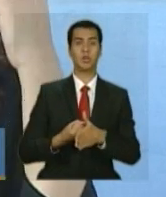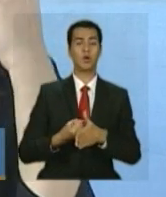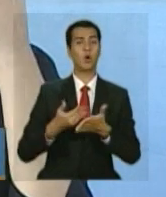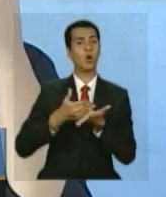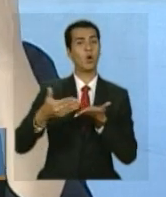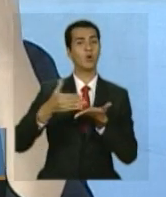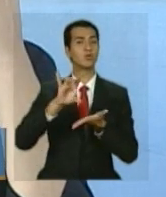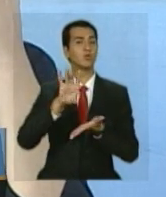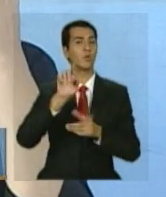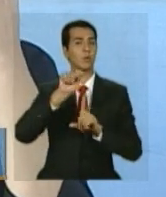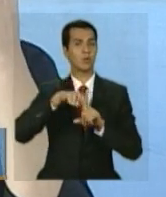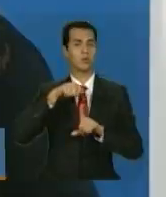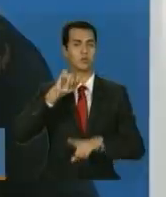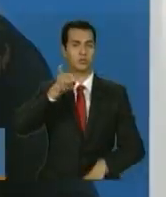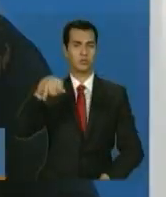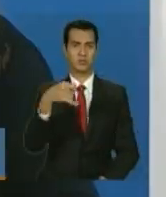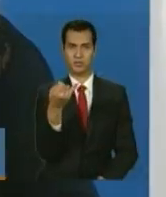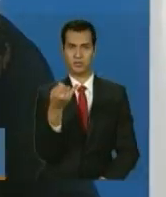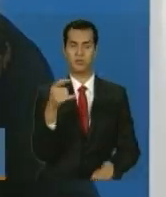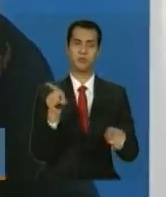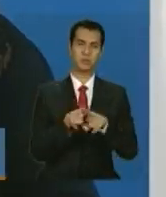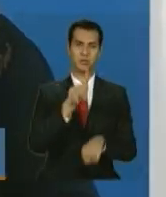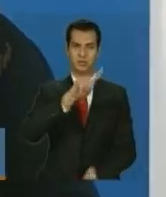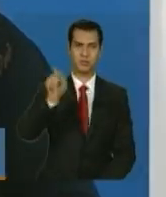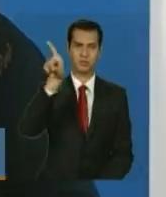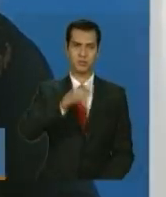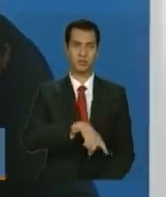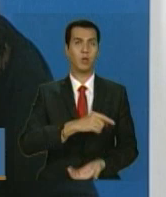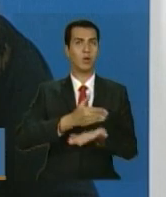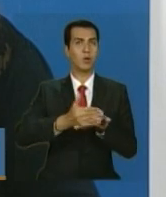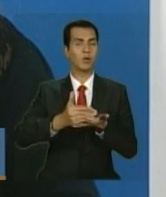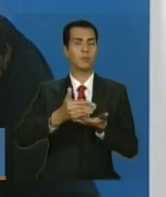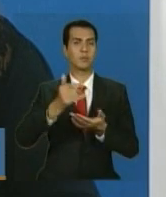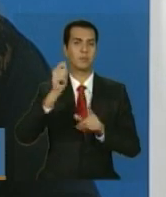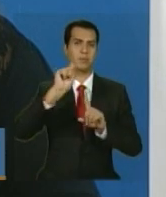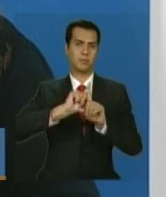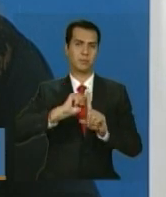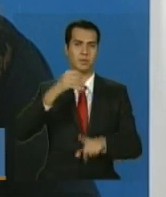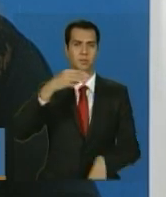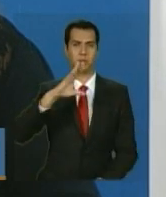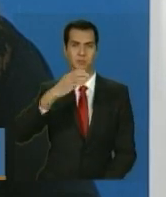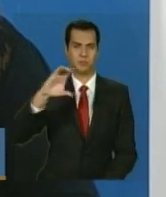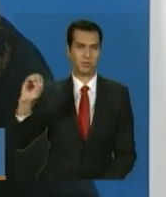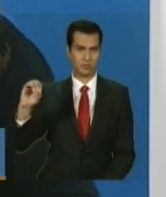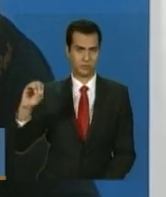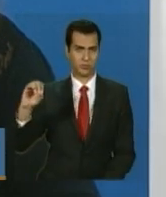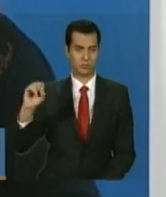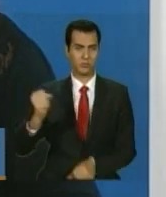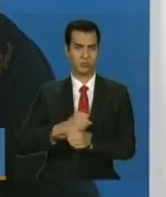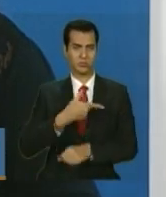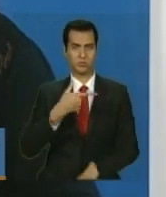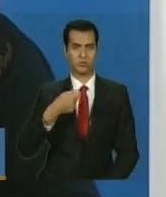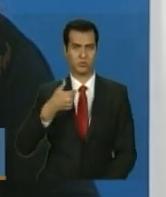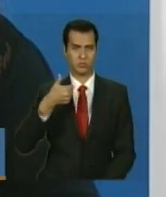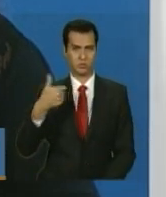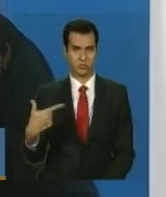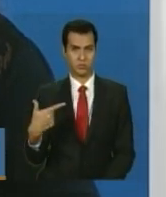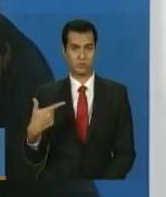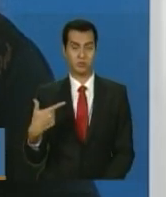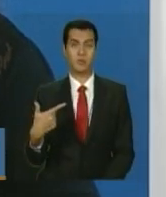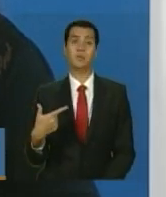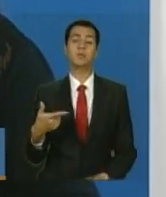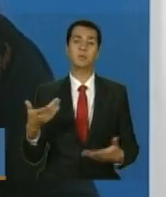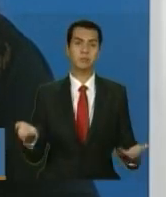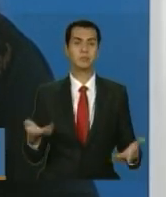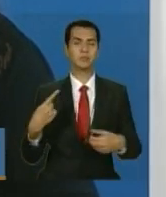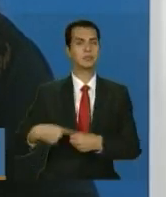janeiro, certo? E o cancelamento somente a partir de março, ou seja, os municípios vão ter até o final de fevereiro para